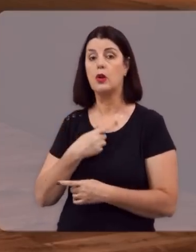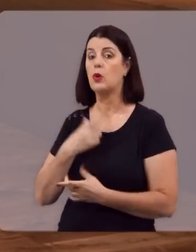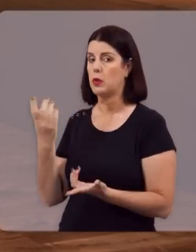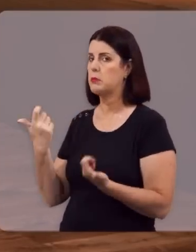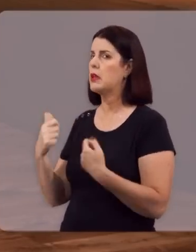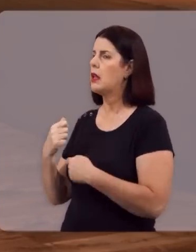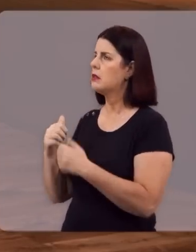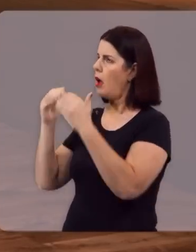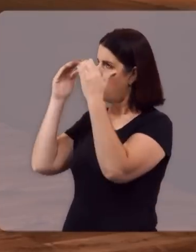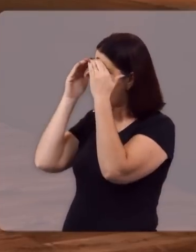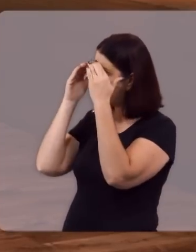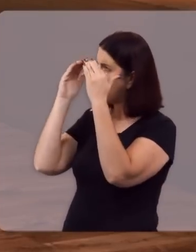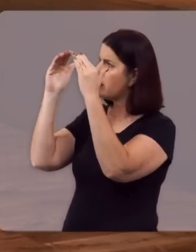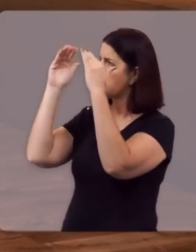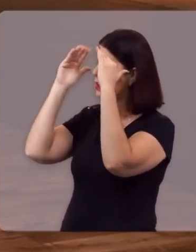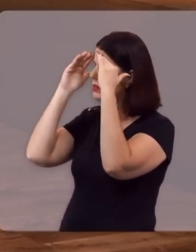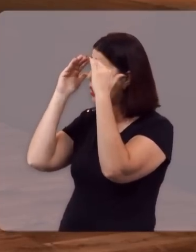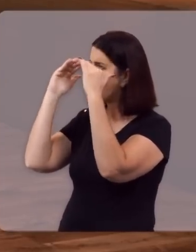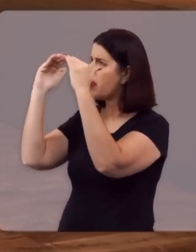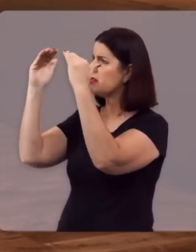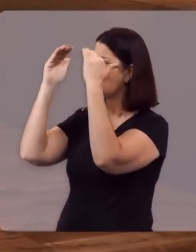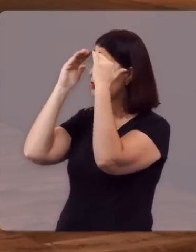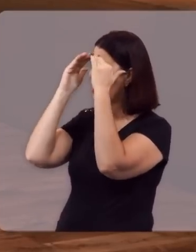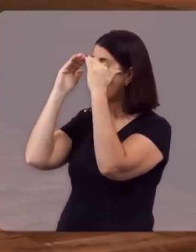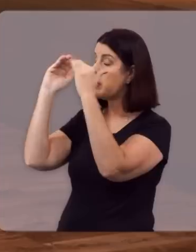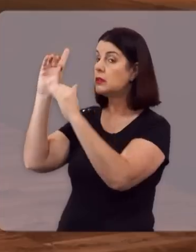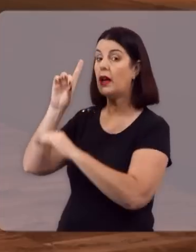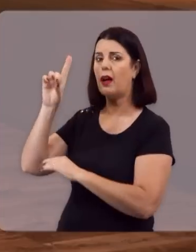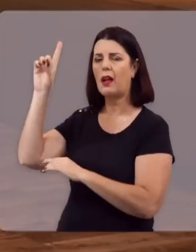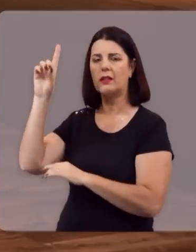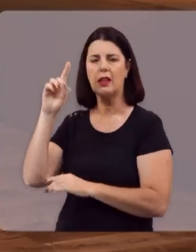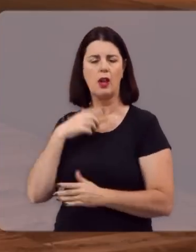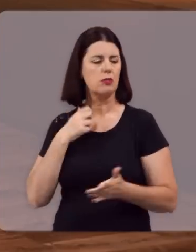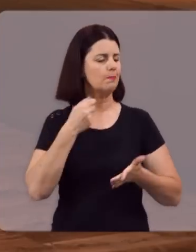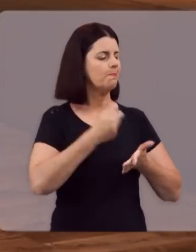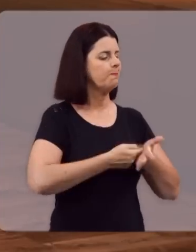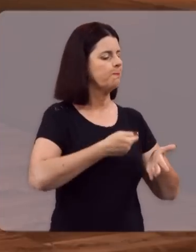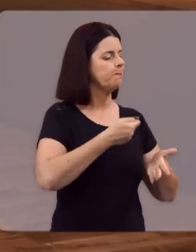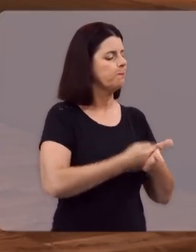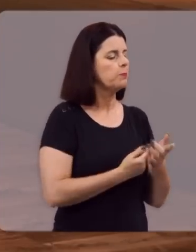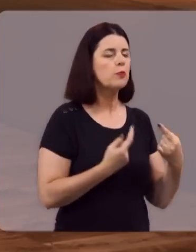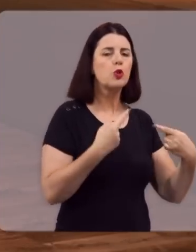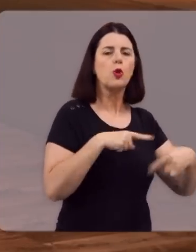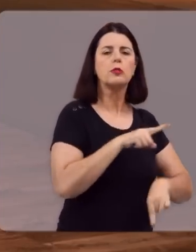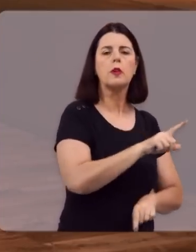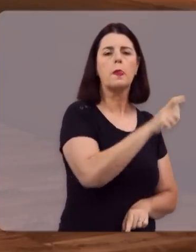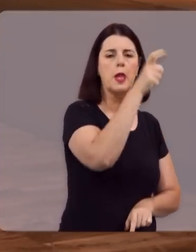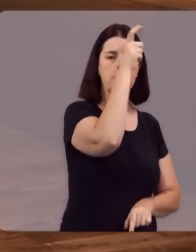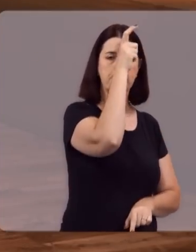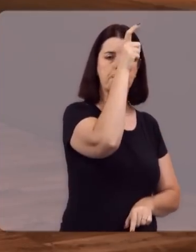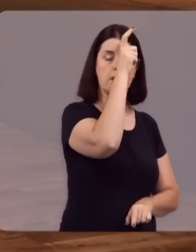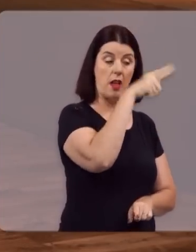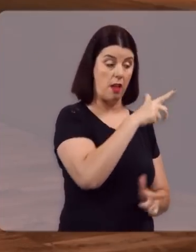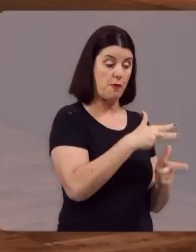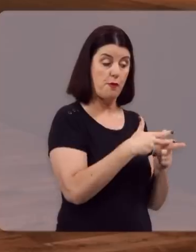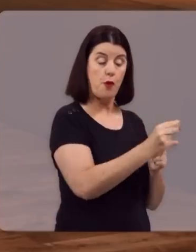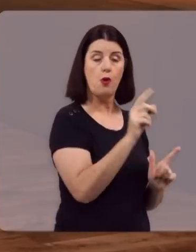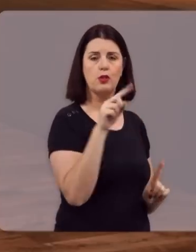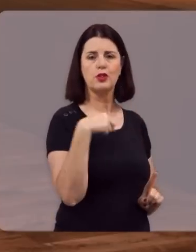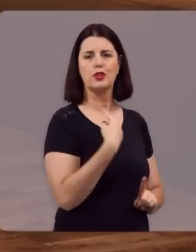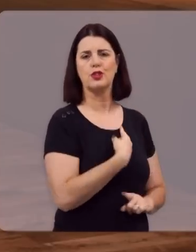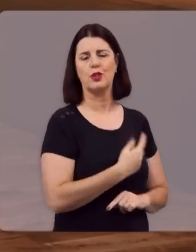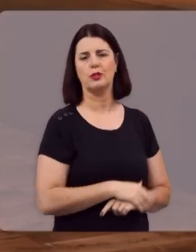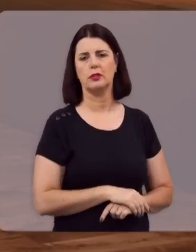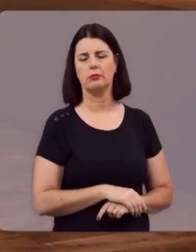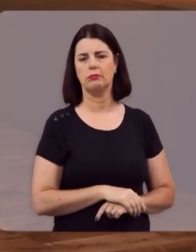Deus, a submetermos a Deus e a resistir o diabo, e ele fugirá de nós. Aquele que é de Deus, o